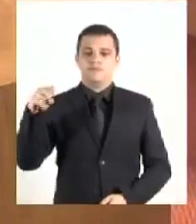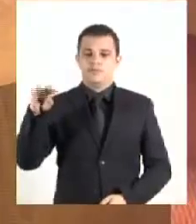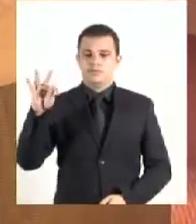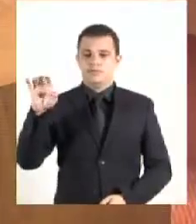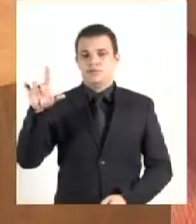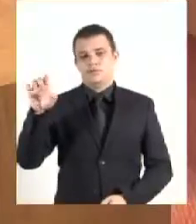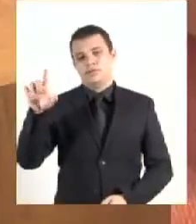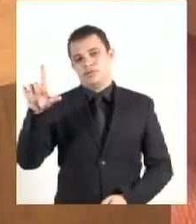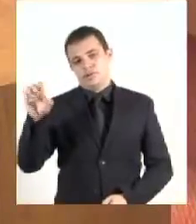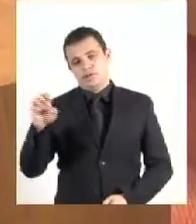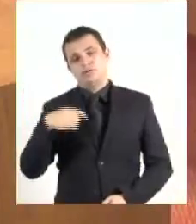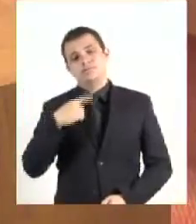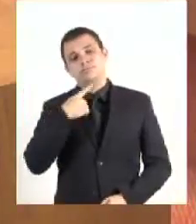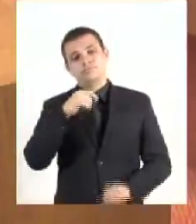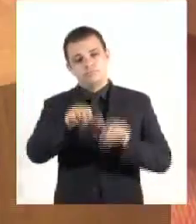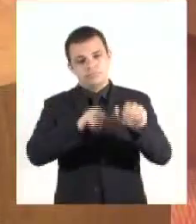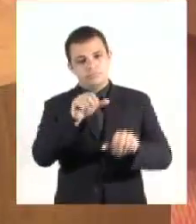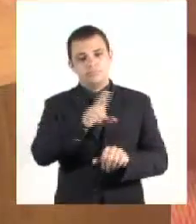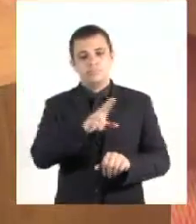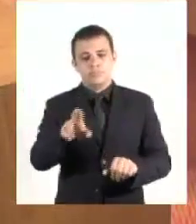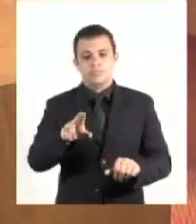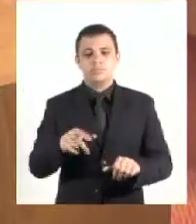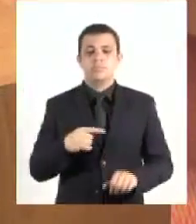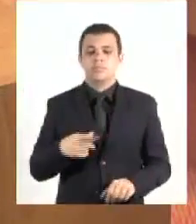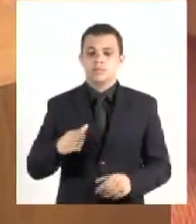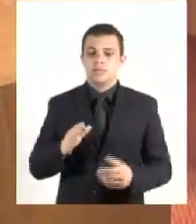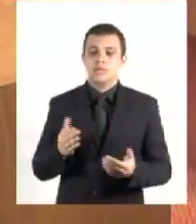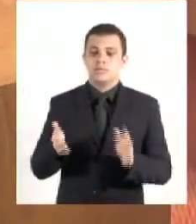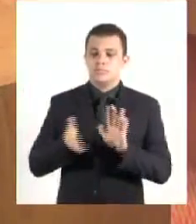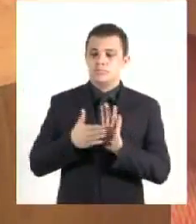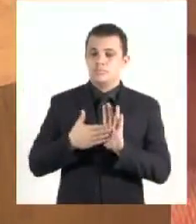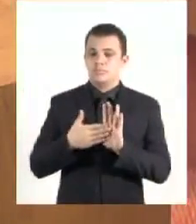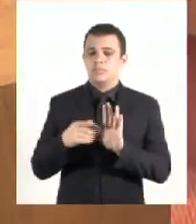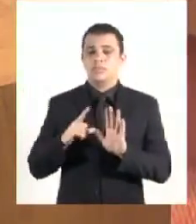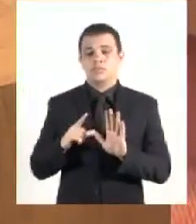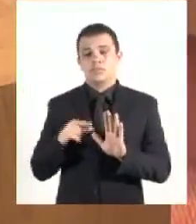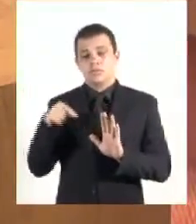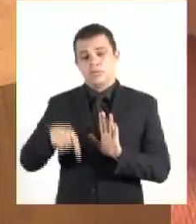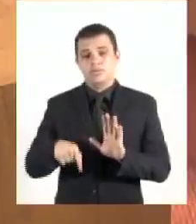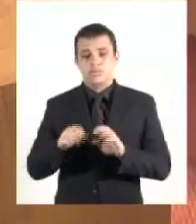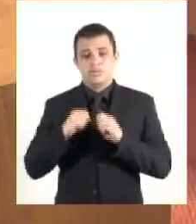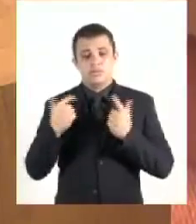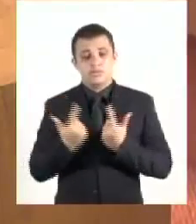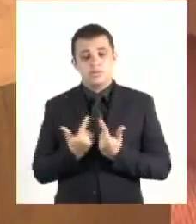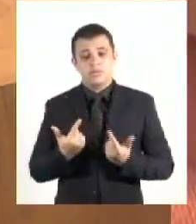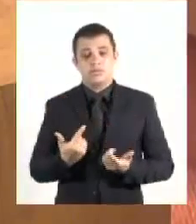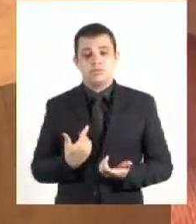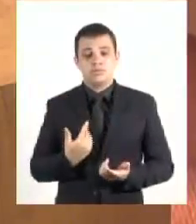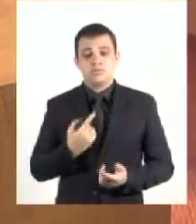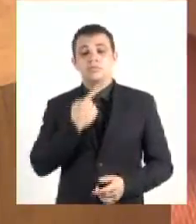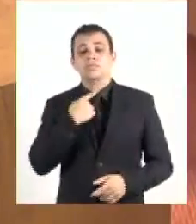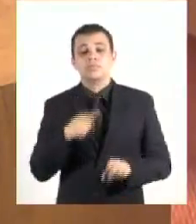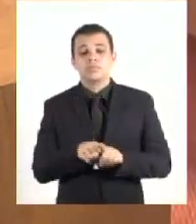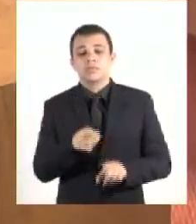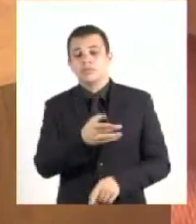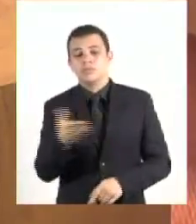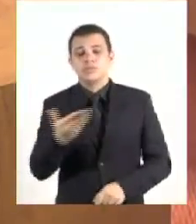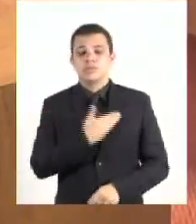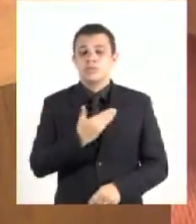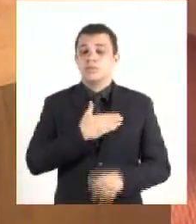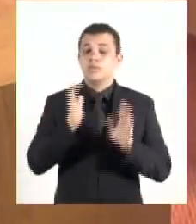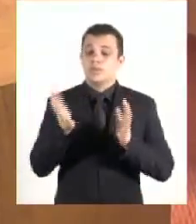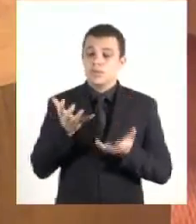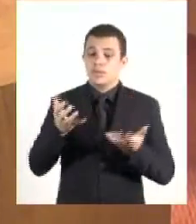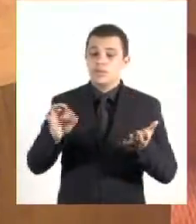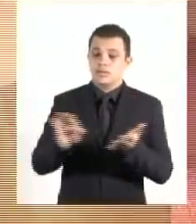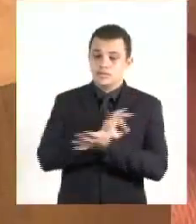desta casa, que todos os colegas, deputado Souza, que queiram compartilhar, que queiram também assinar essa indicação ao